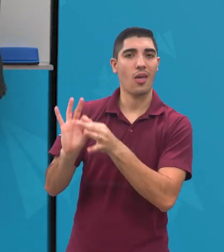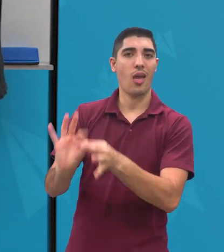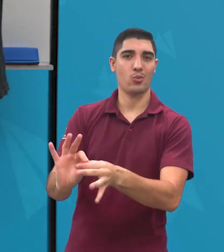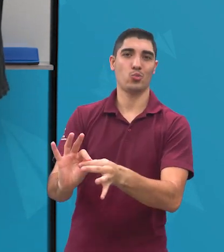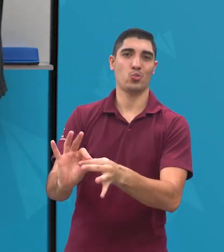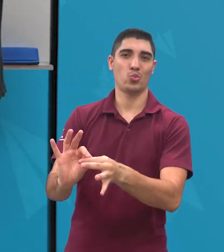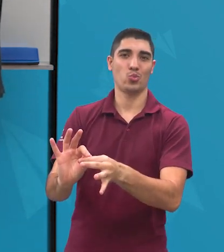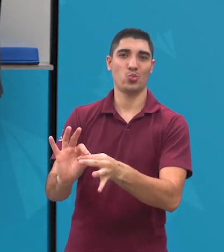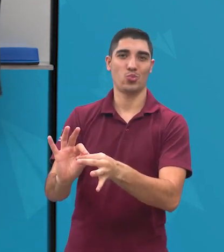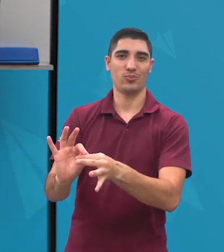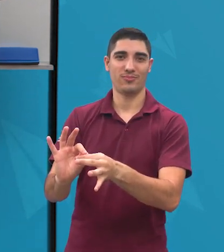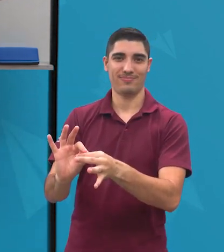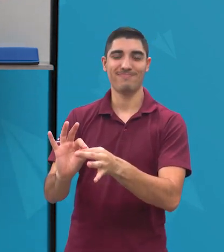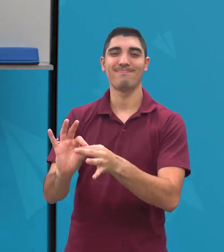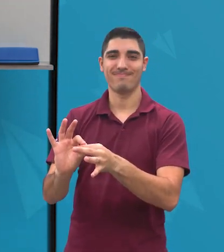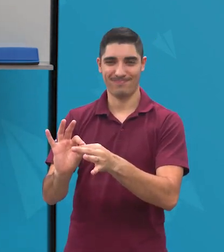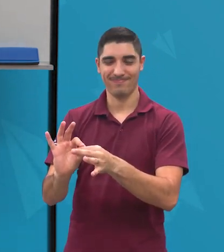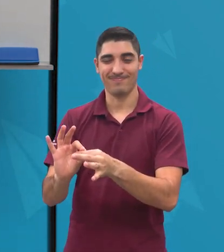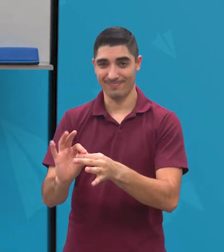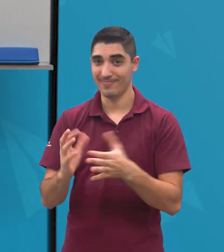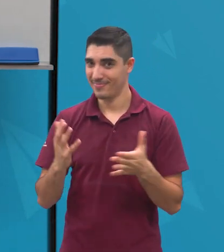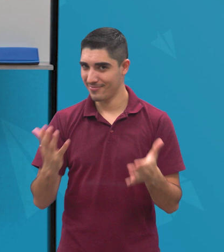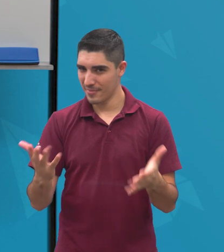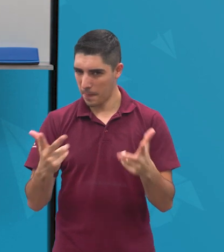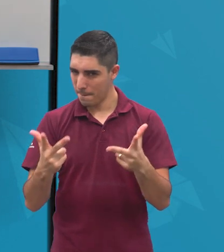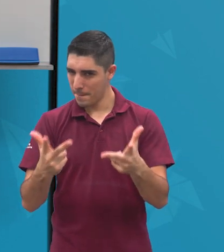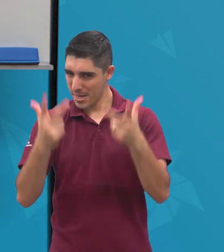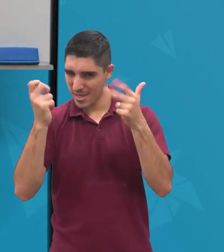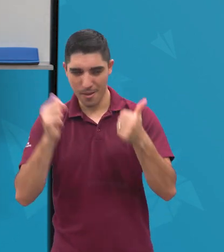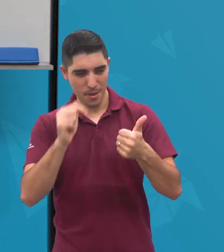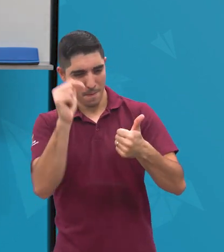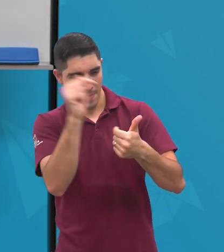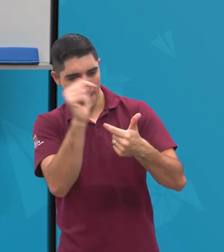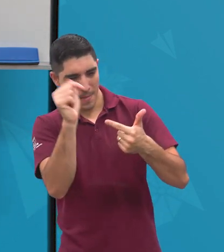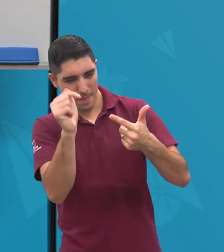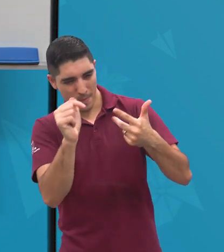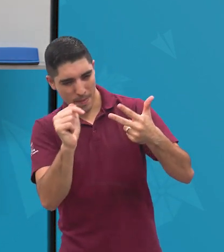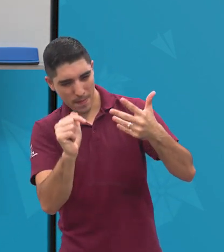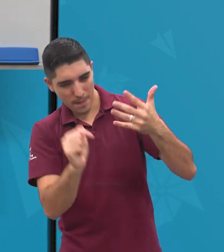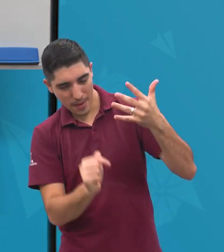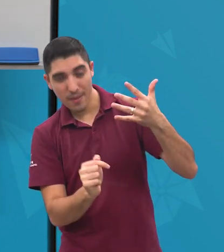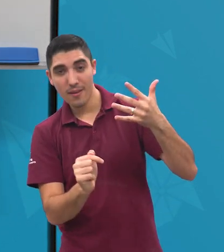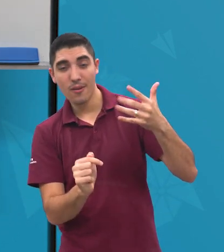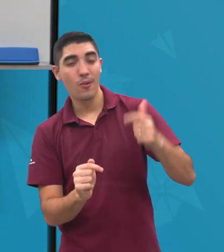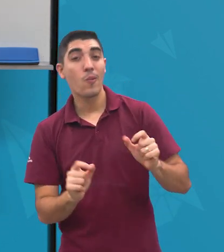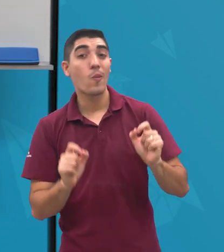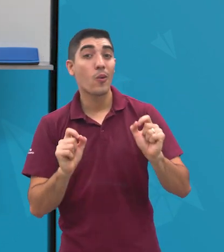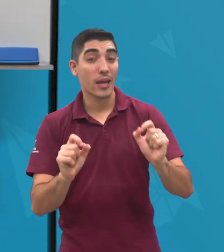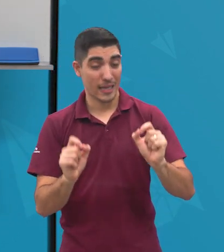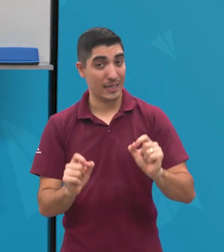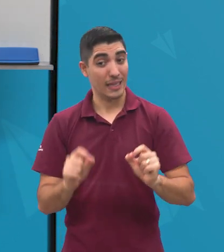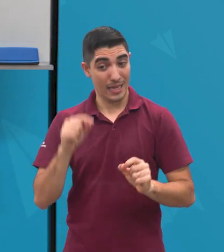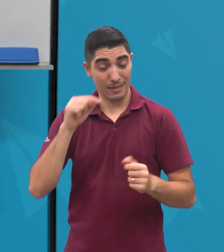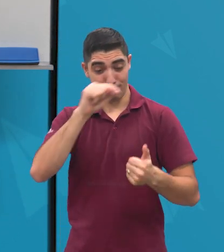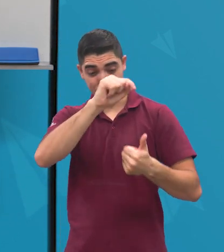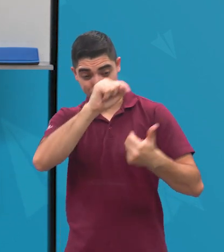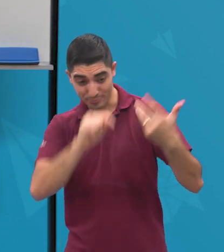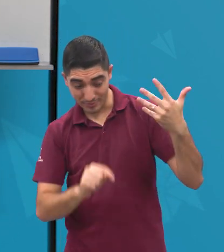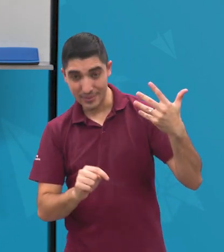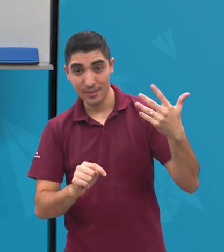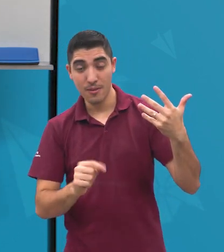está reunido. Como vocês podem ver, é por isso que eu digo que esse